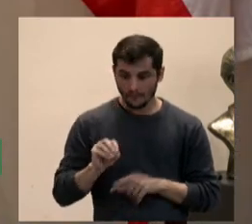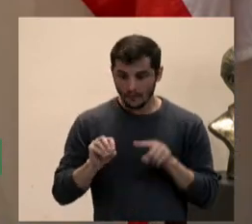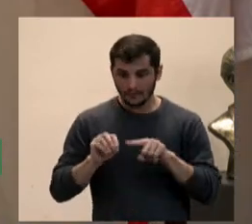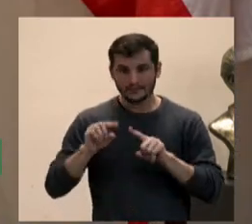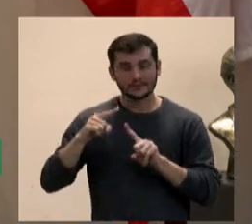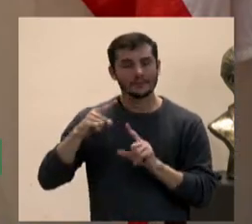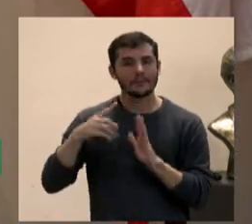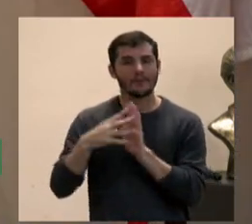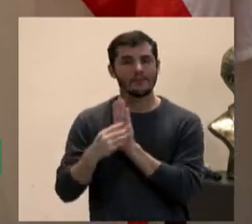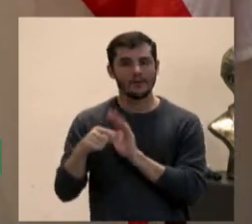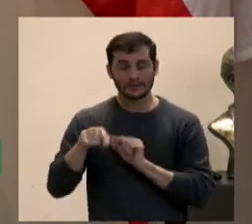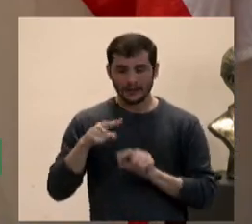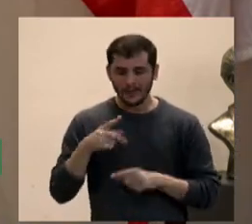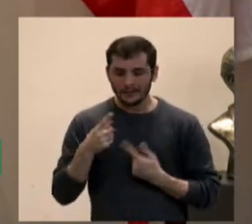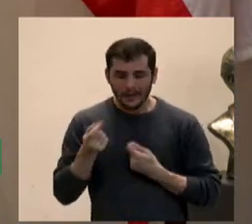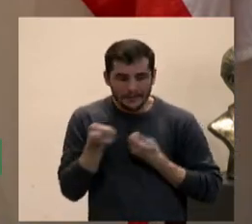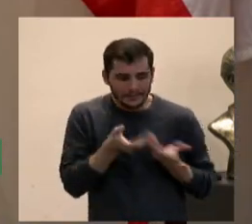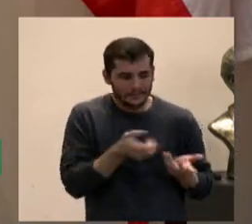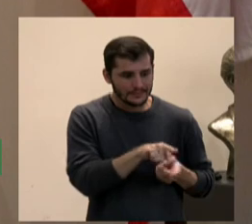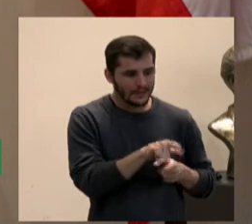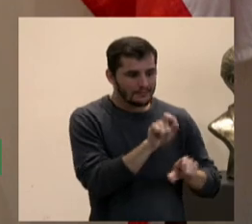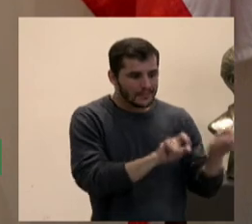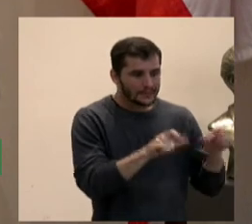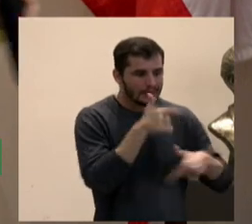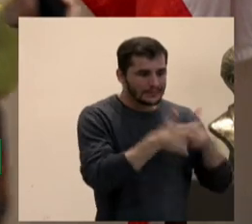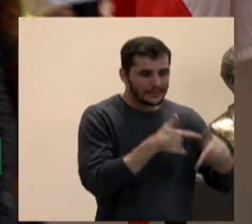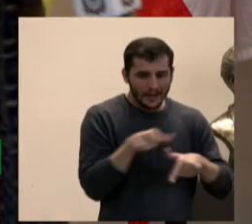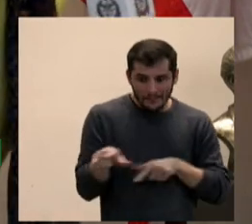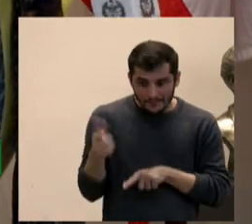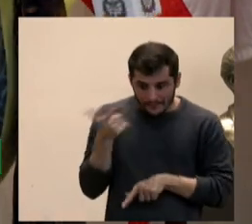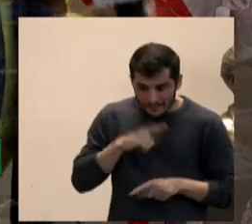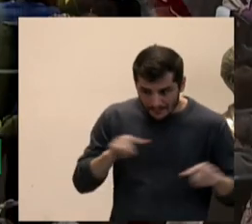os trabalhadores e trabalhadoras desse país.